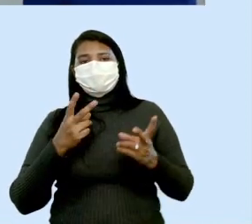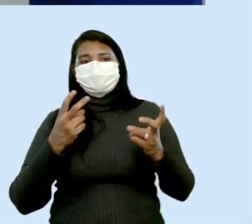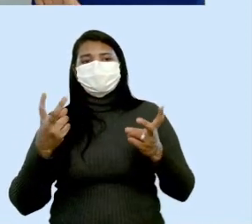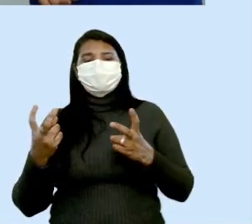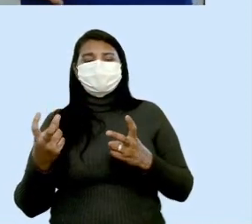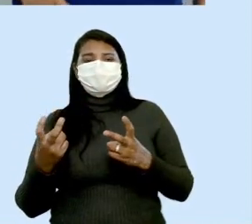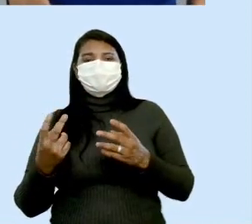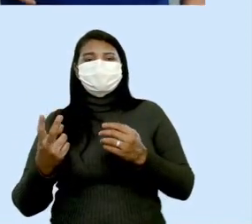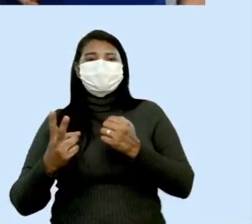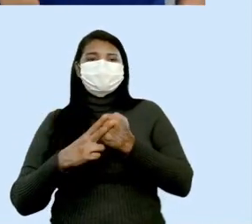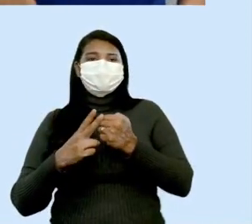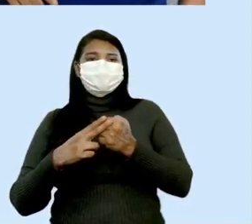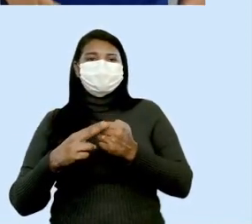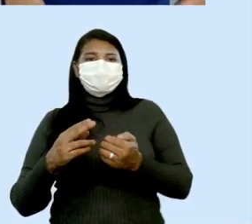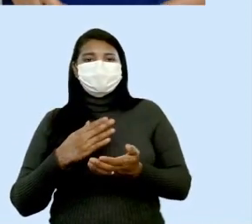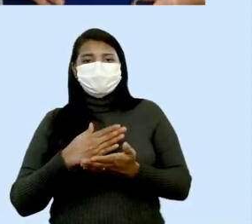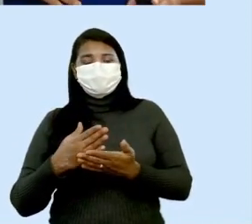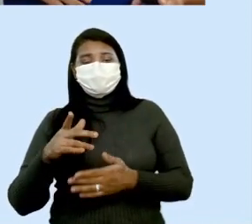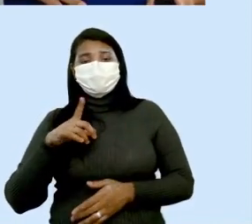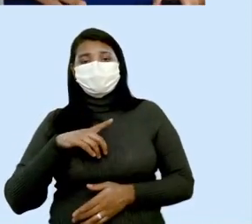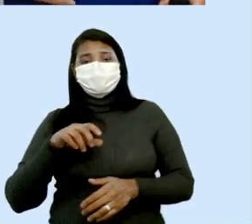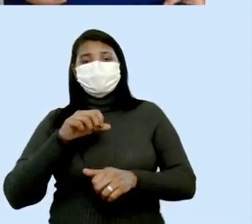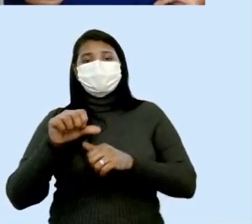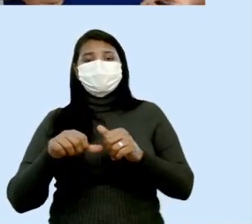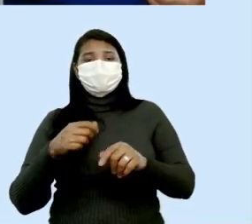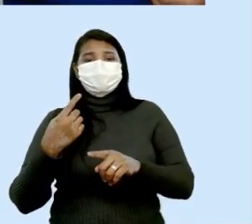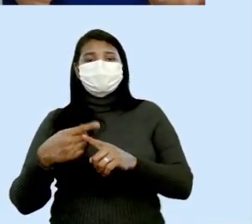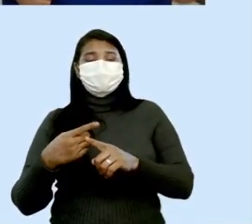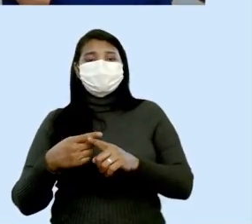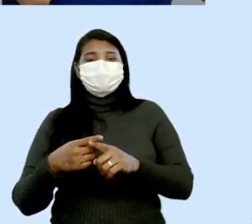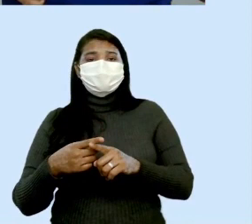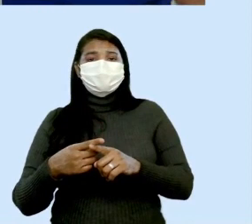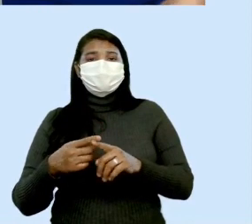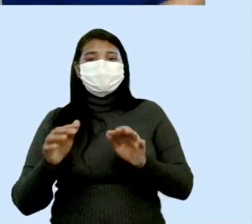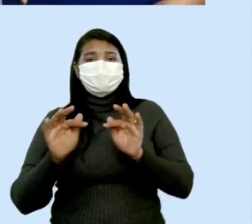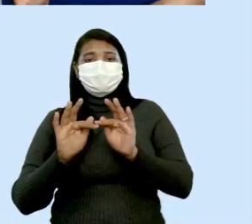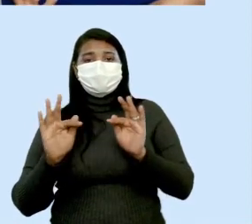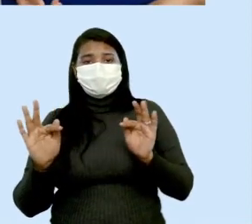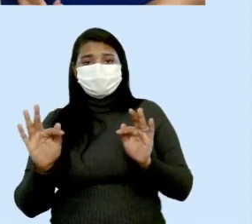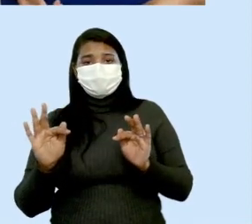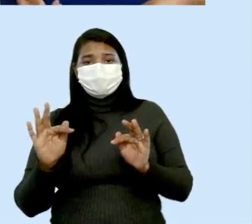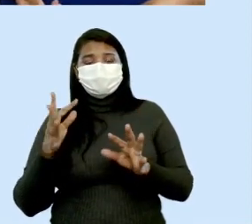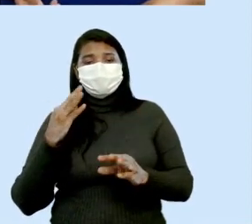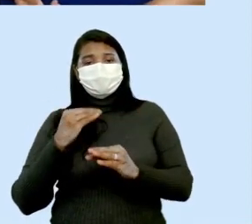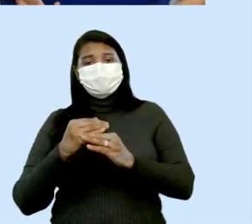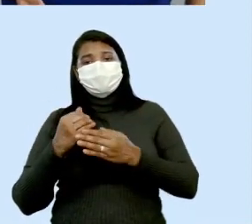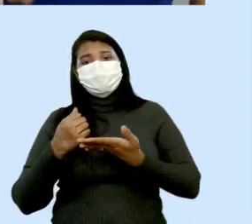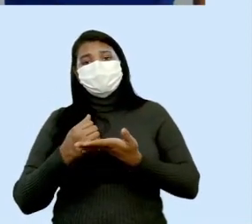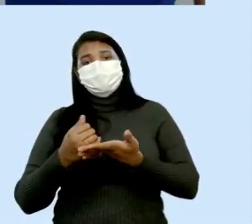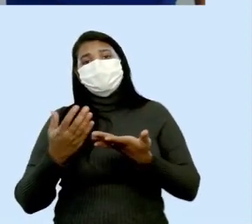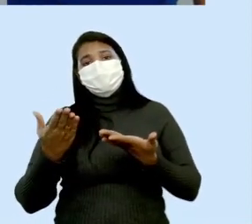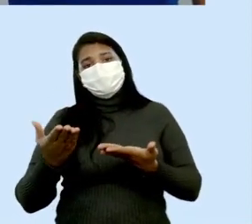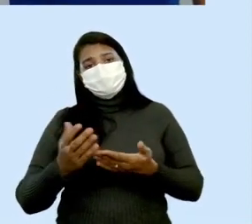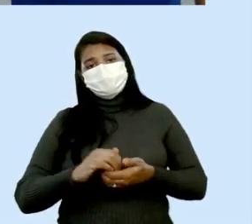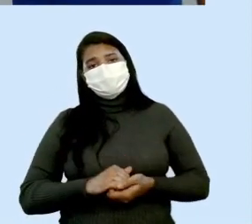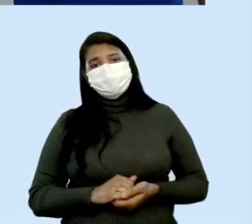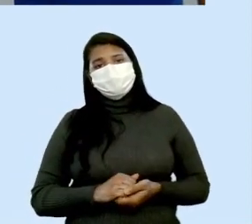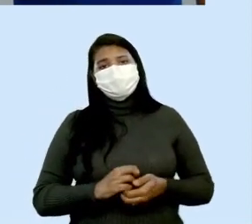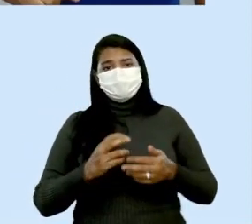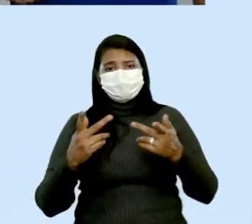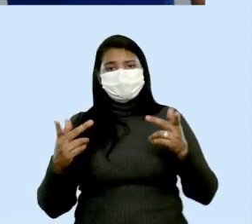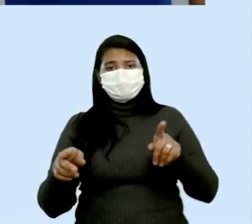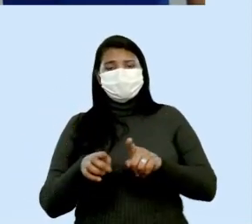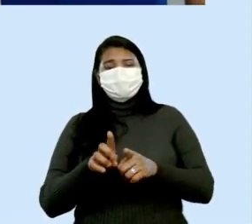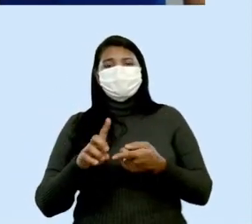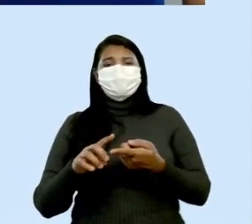o verbo principal ele se mantém inalterado porque o will aí funciona na condição de verbo auxiliar, certo? E na outra